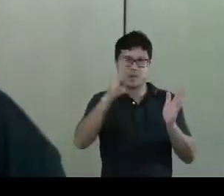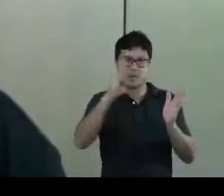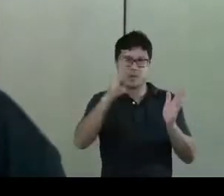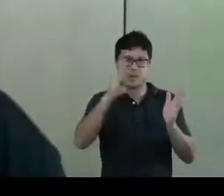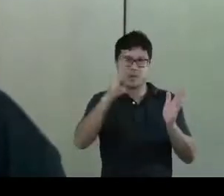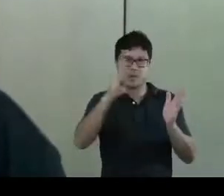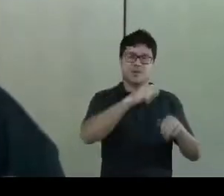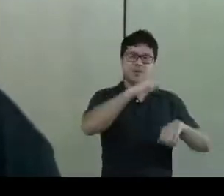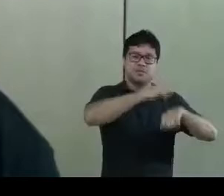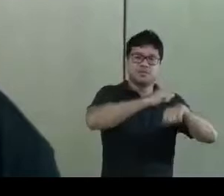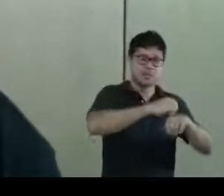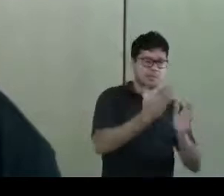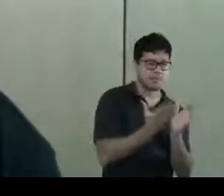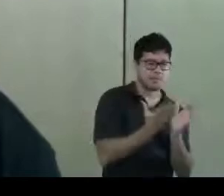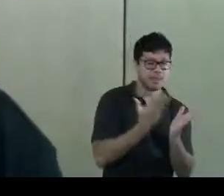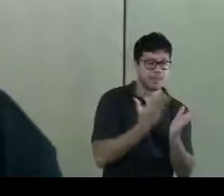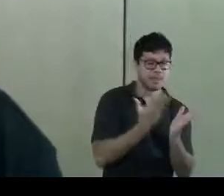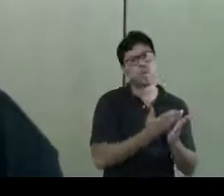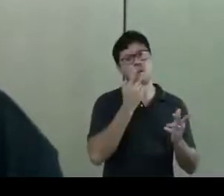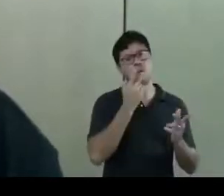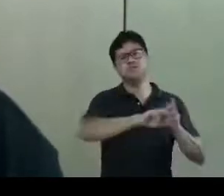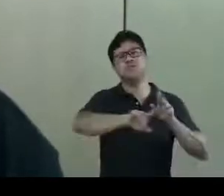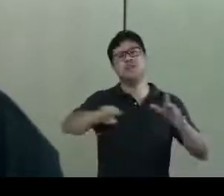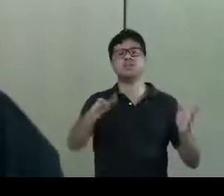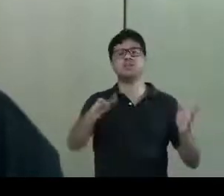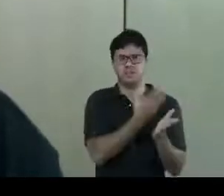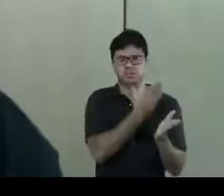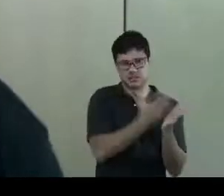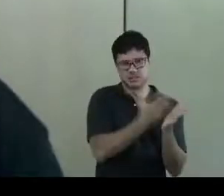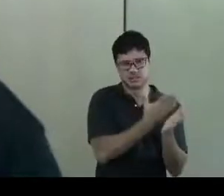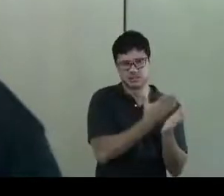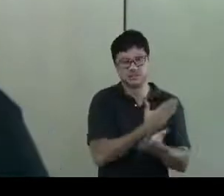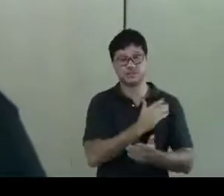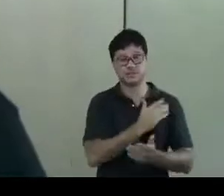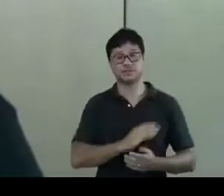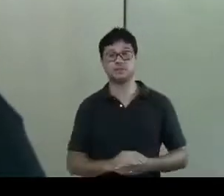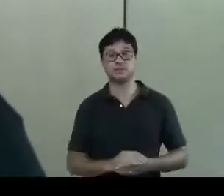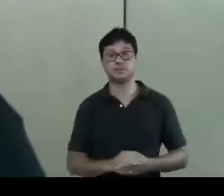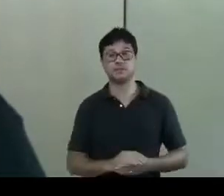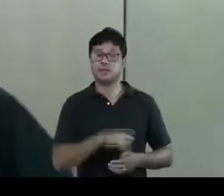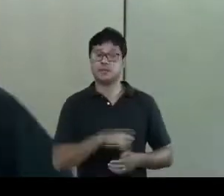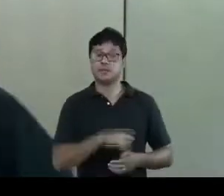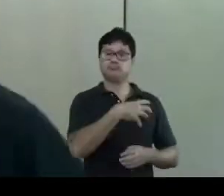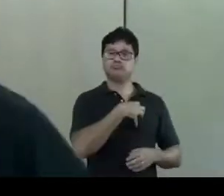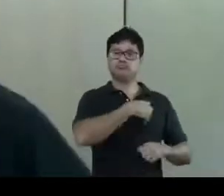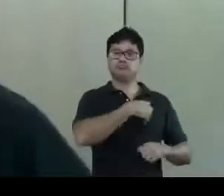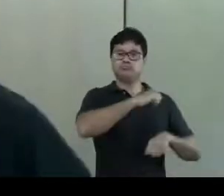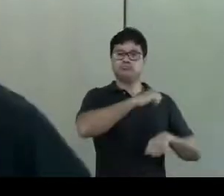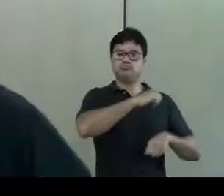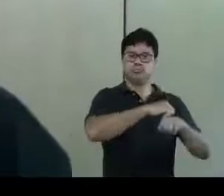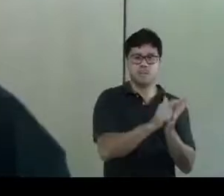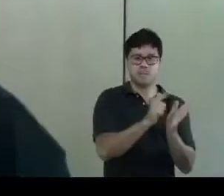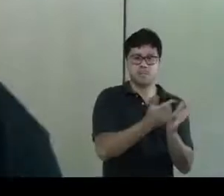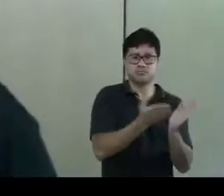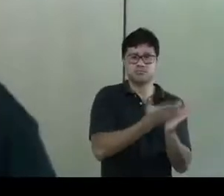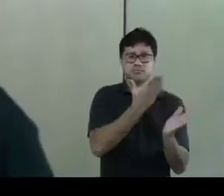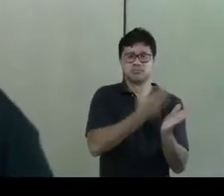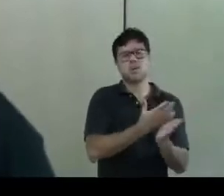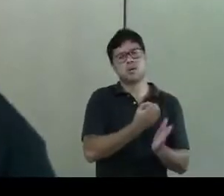da materialidade do livro, ou dos livros, de uma forma geral. Essa materialidade, ela